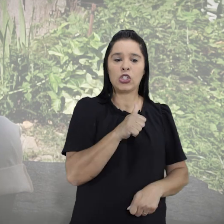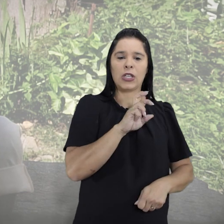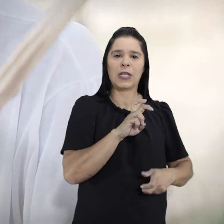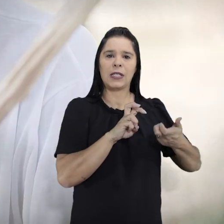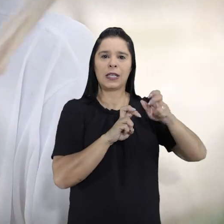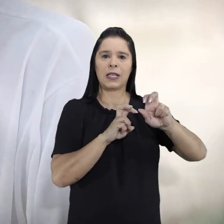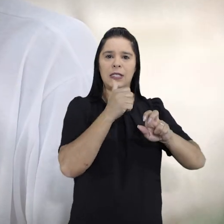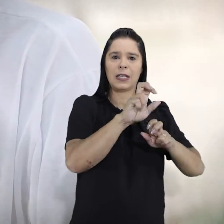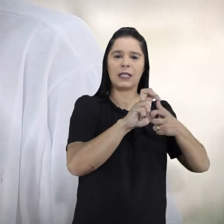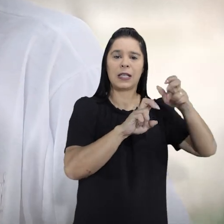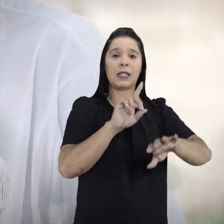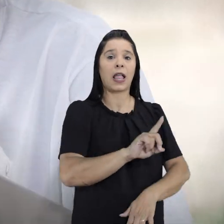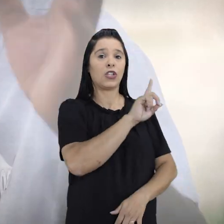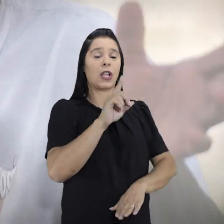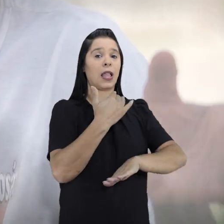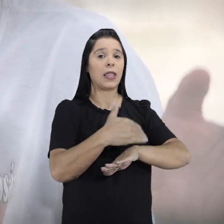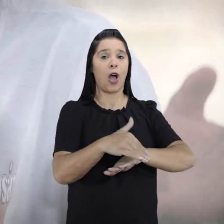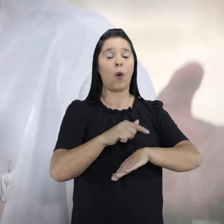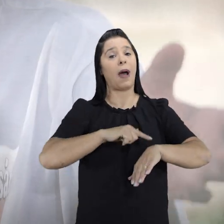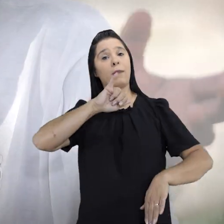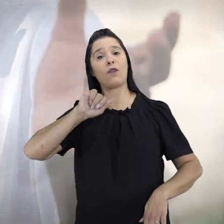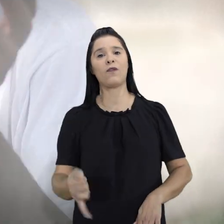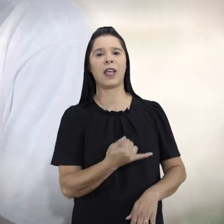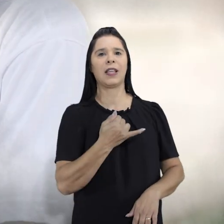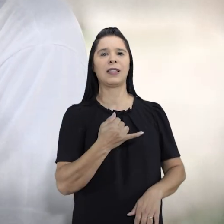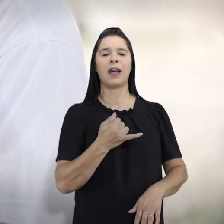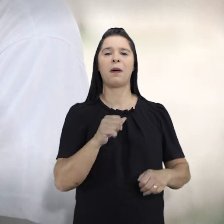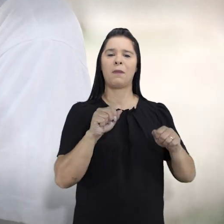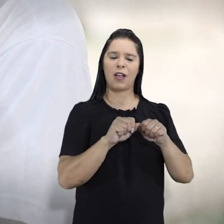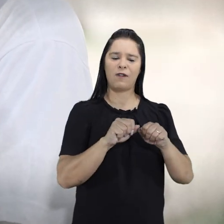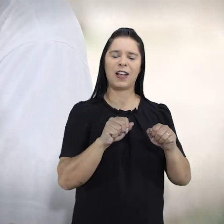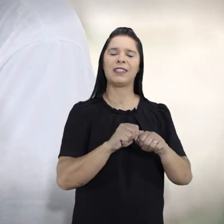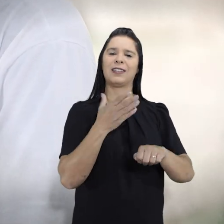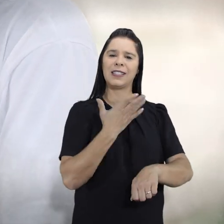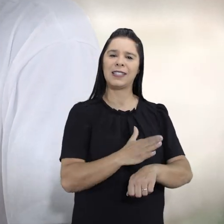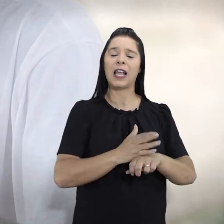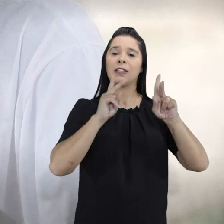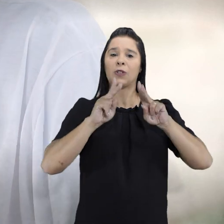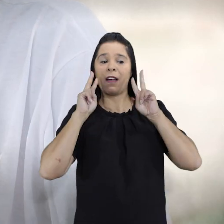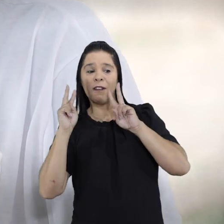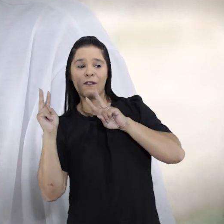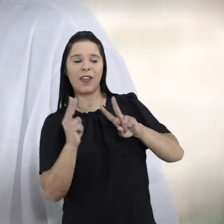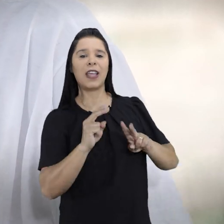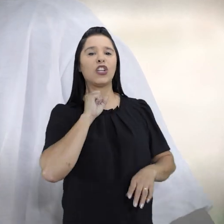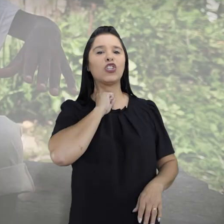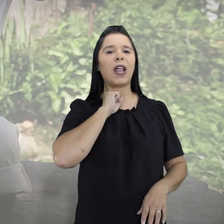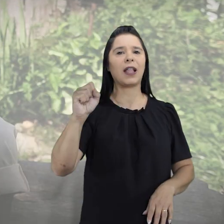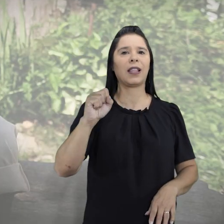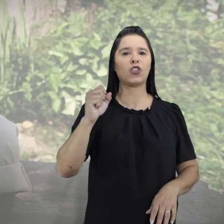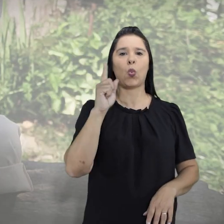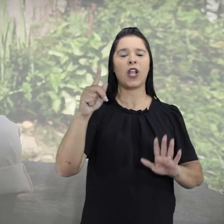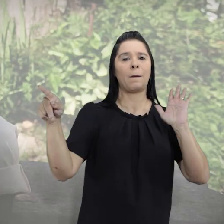15 dias na rua, porque a gente já aproveita para fazer o nosso ensaio e com isso as pessoas veem que Tiradentes não é só